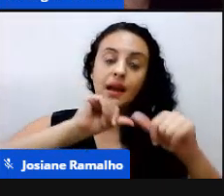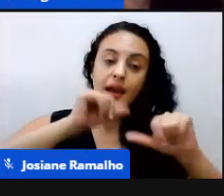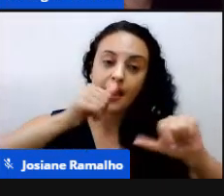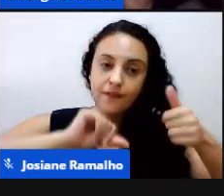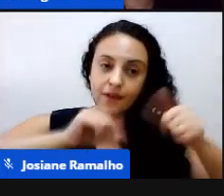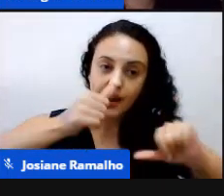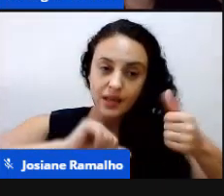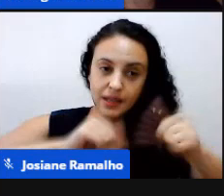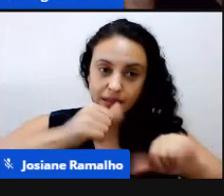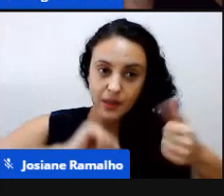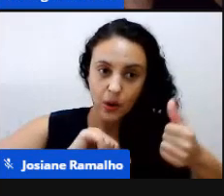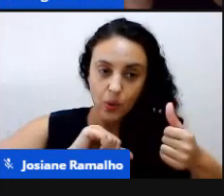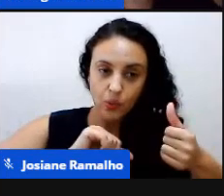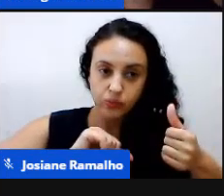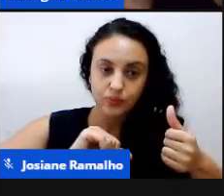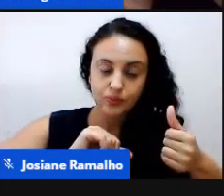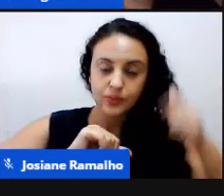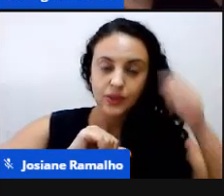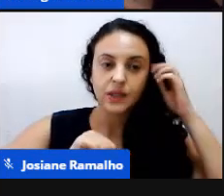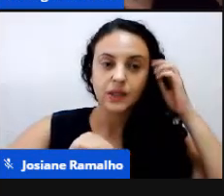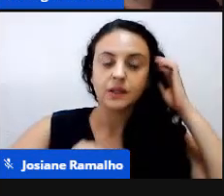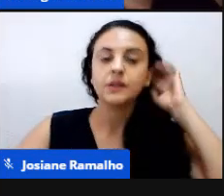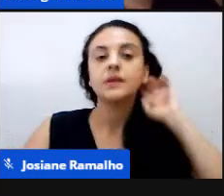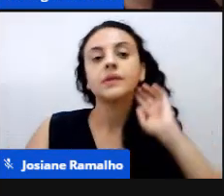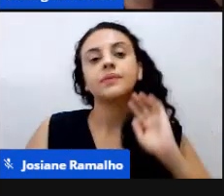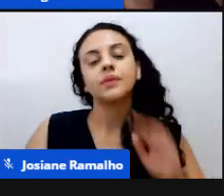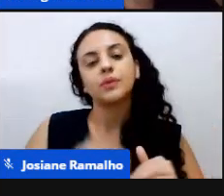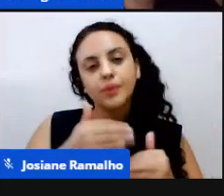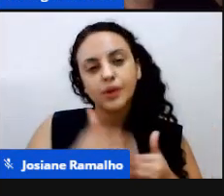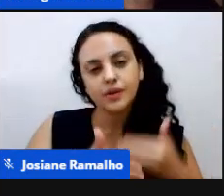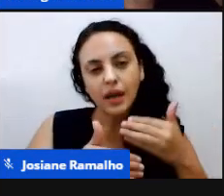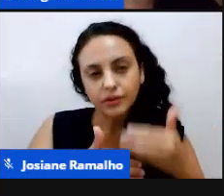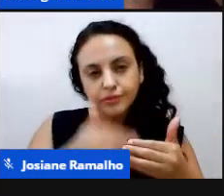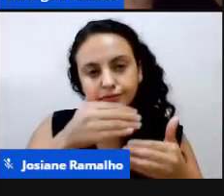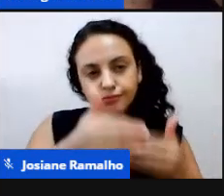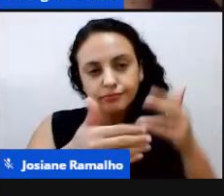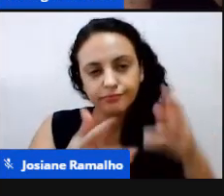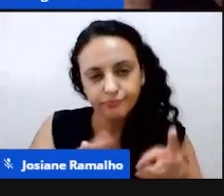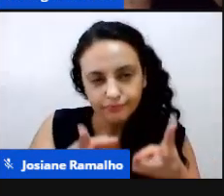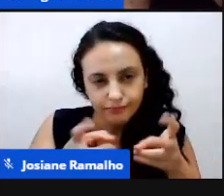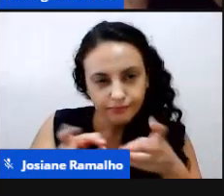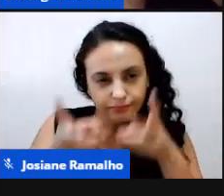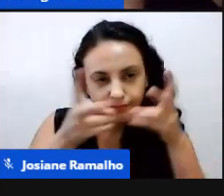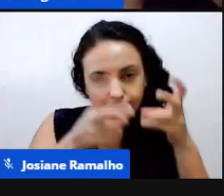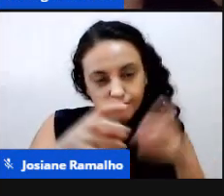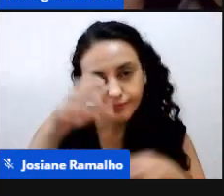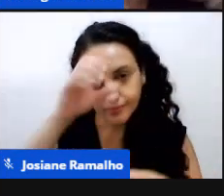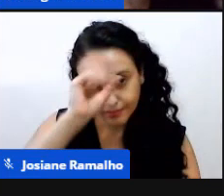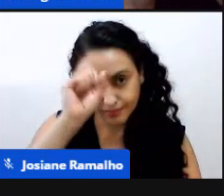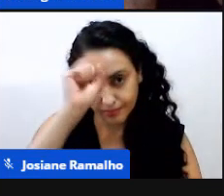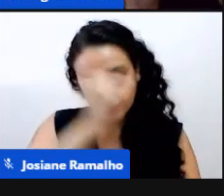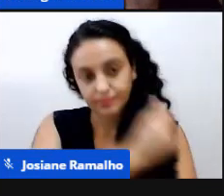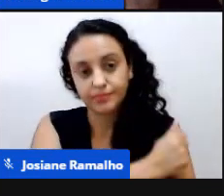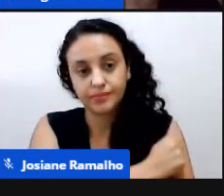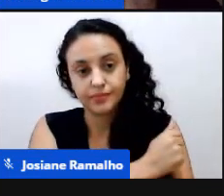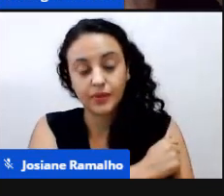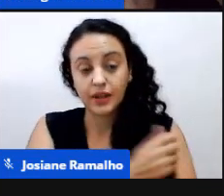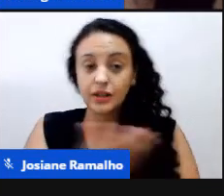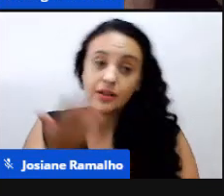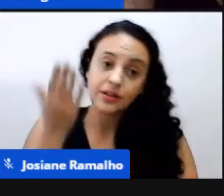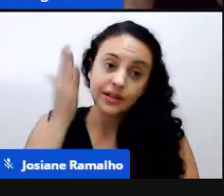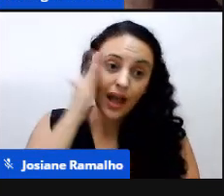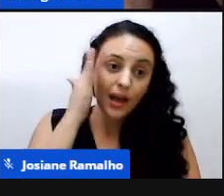de conhecimento que esse aluno está adquirindo, né? Então, a gente sabe que não tem como mensurar mesmo a quantidade de